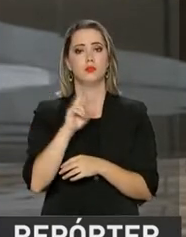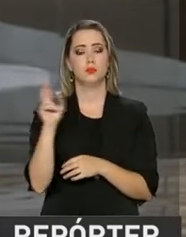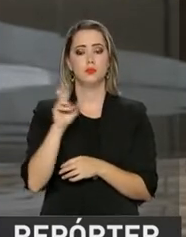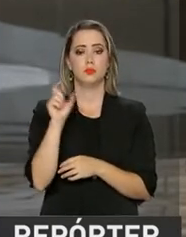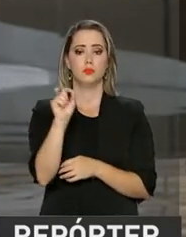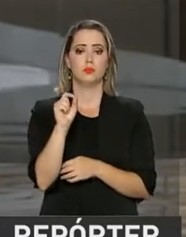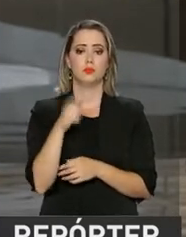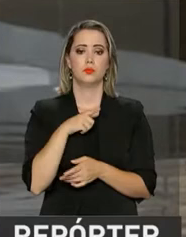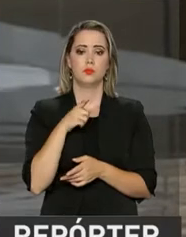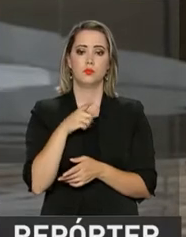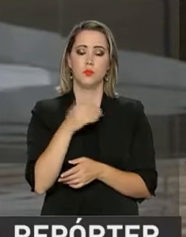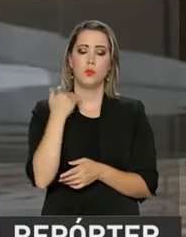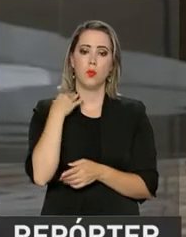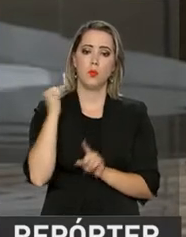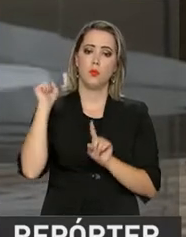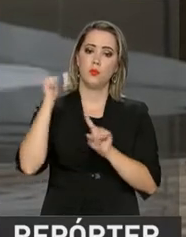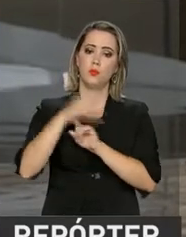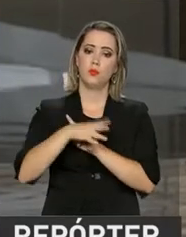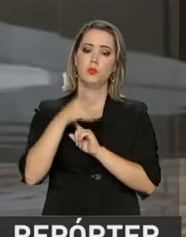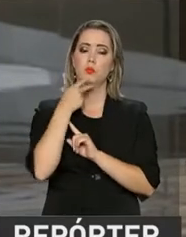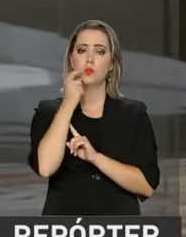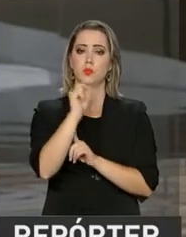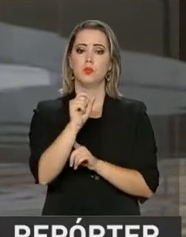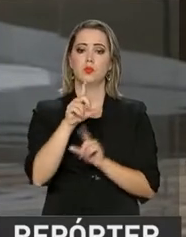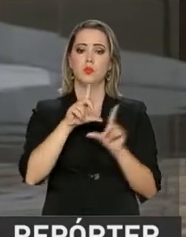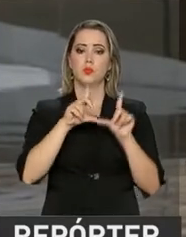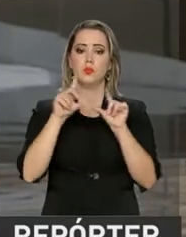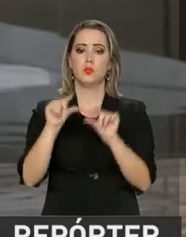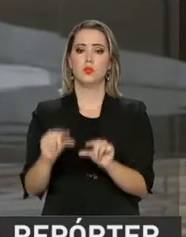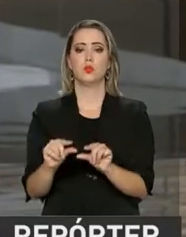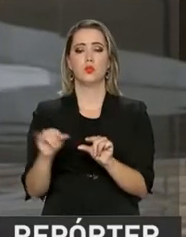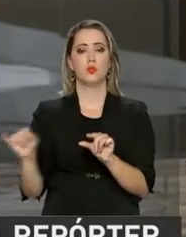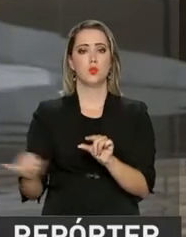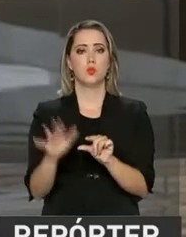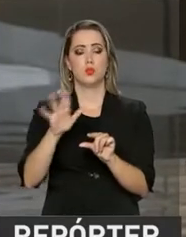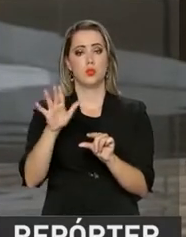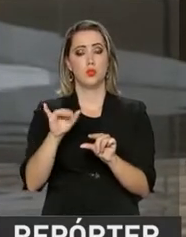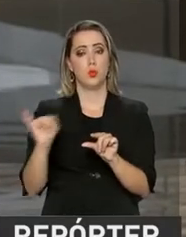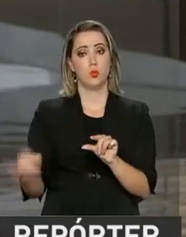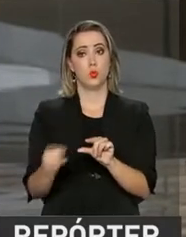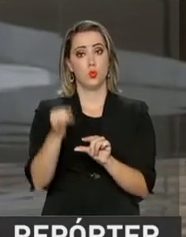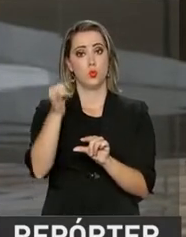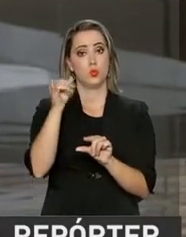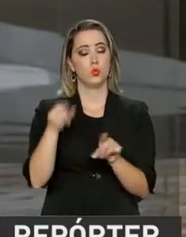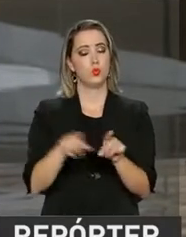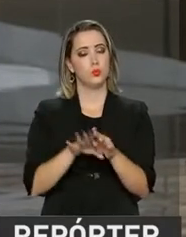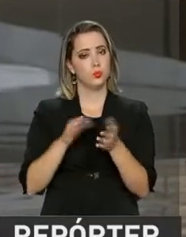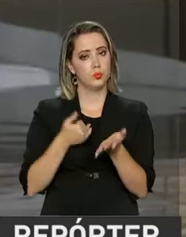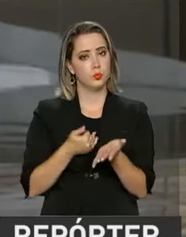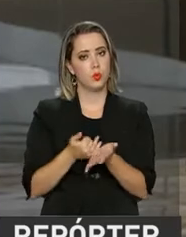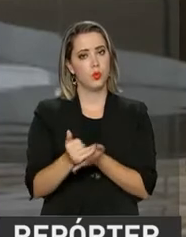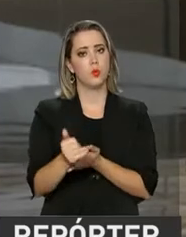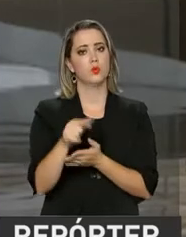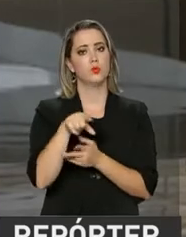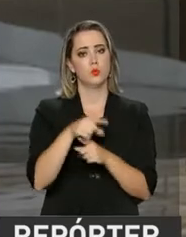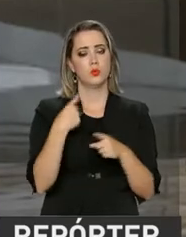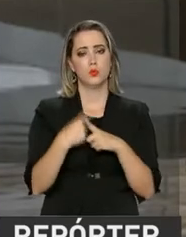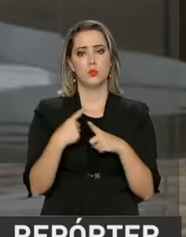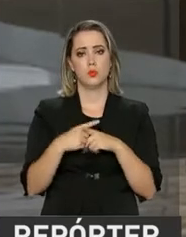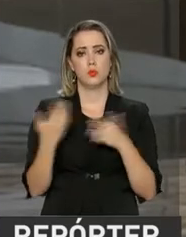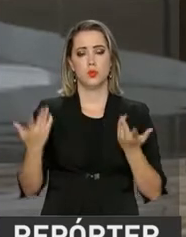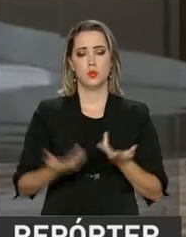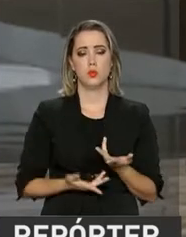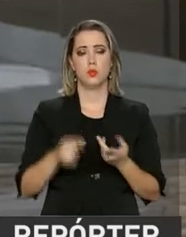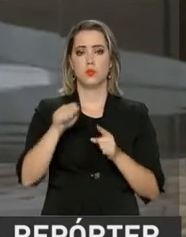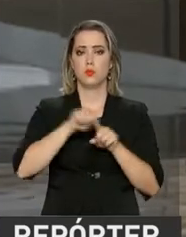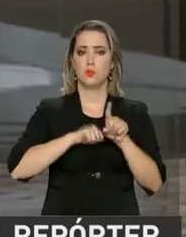segundo o banco central a queda nos juros para o consumidor deve continuar a cair já que neste